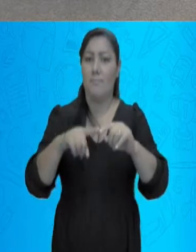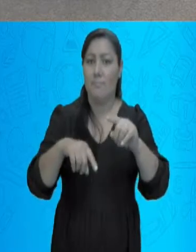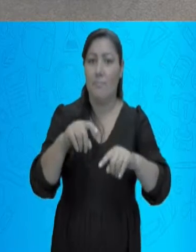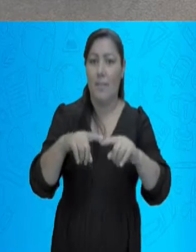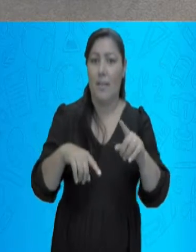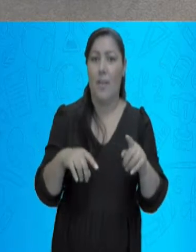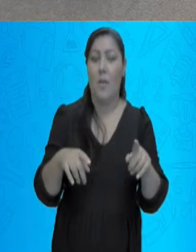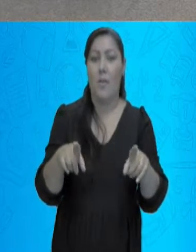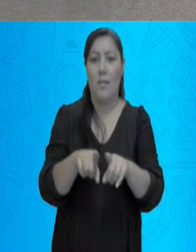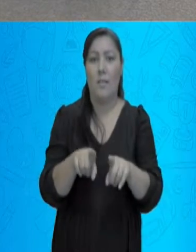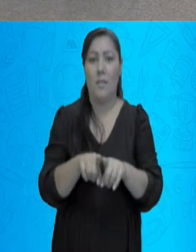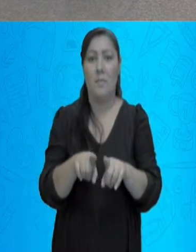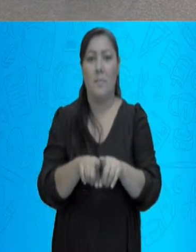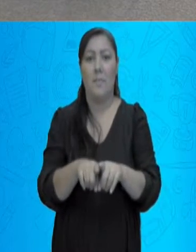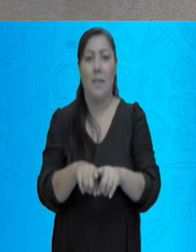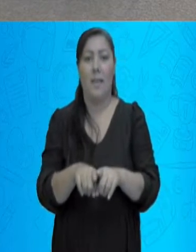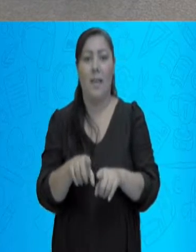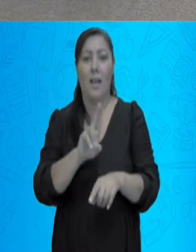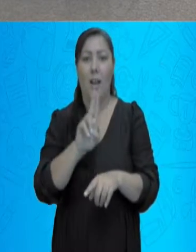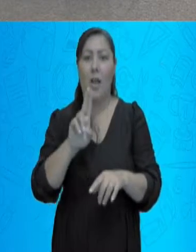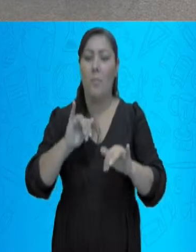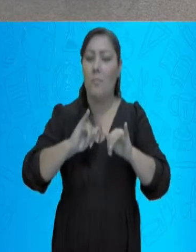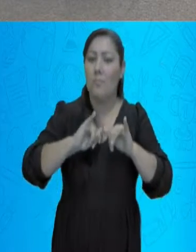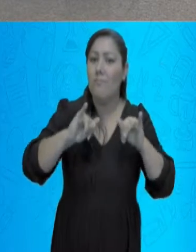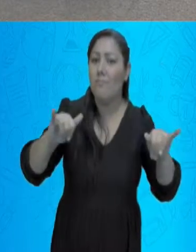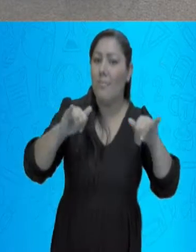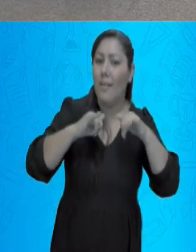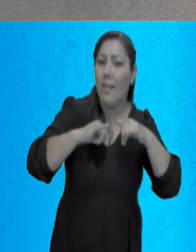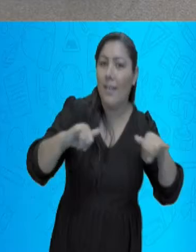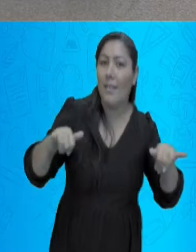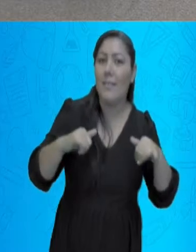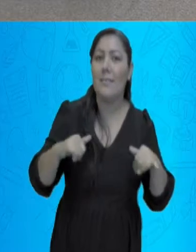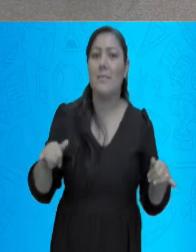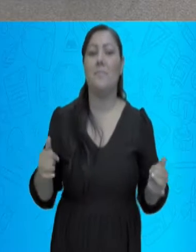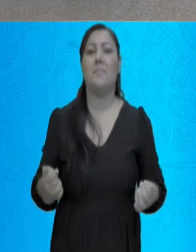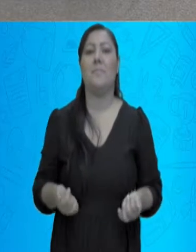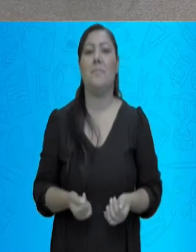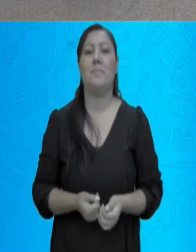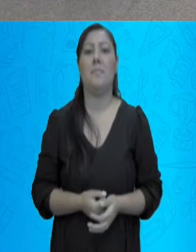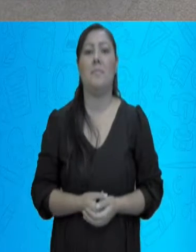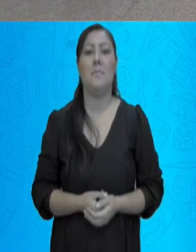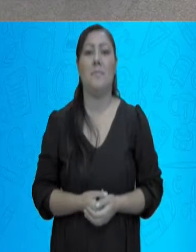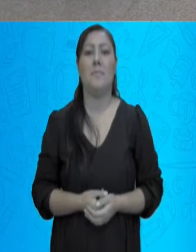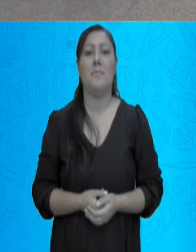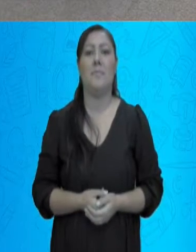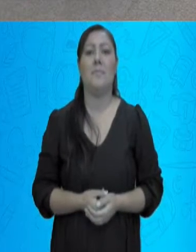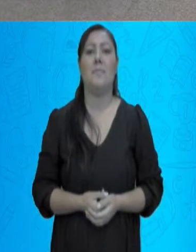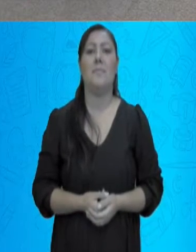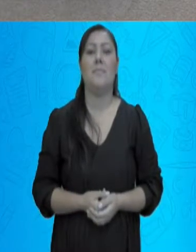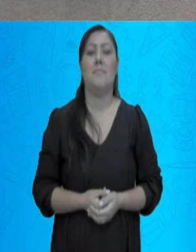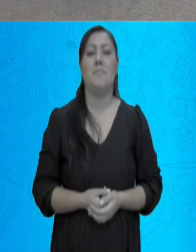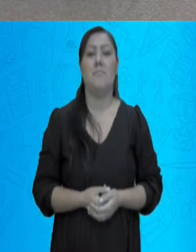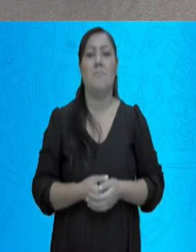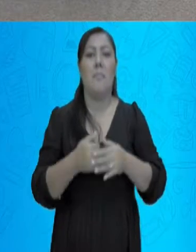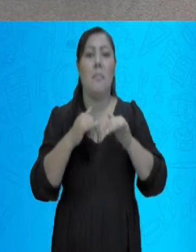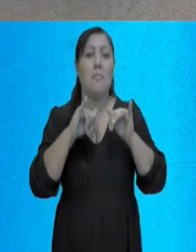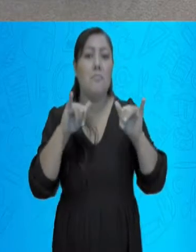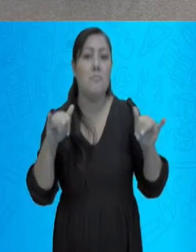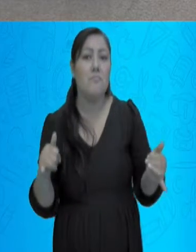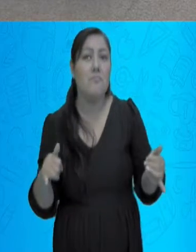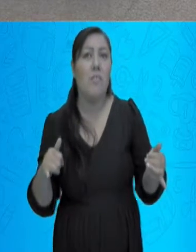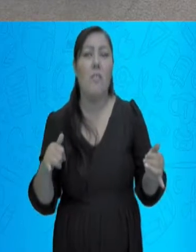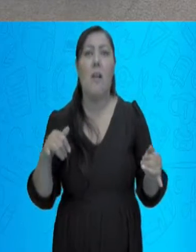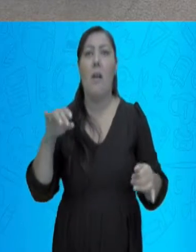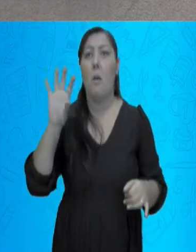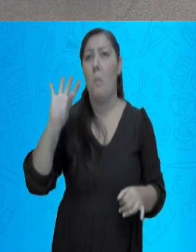divulgação. Chamamos os cartazes, né, algo para divulgar ou um